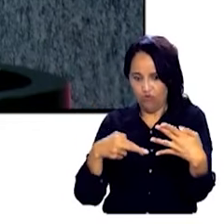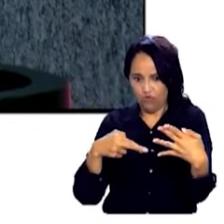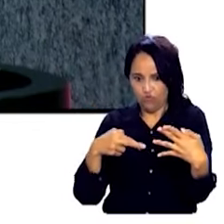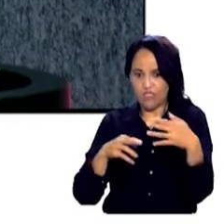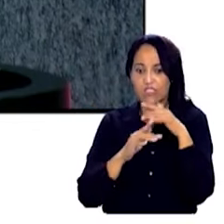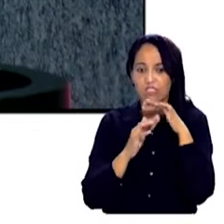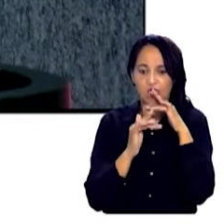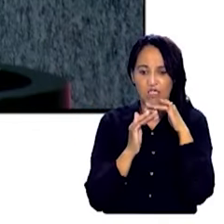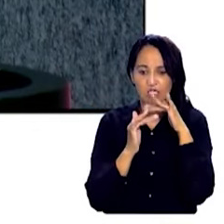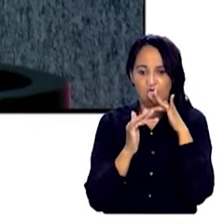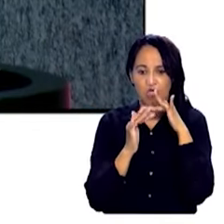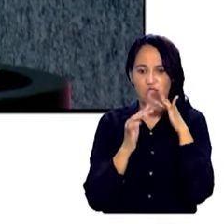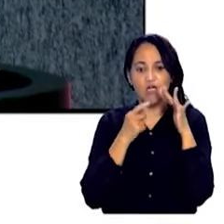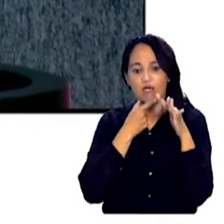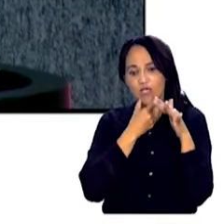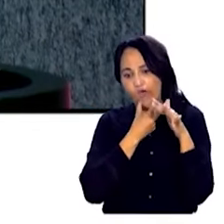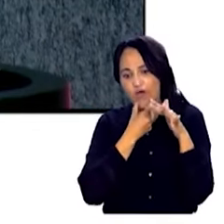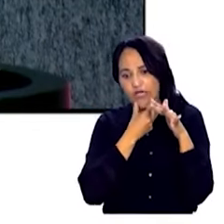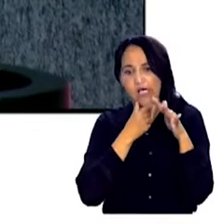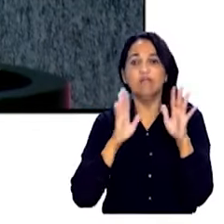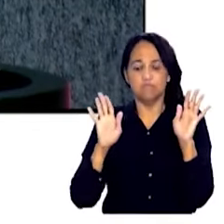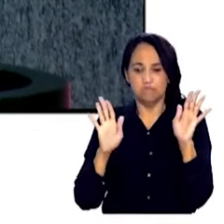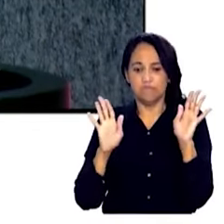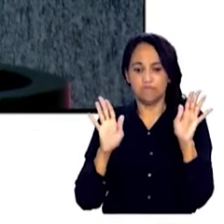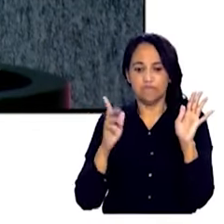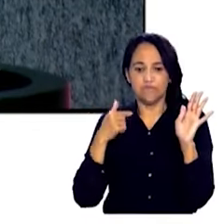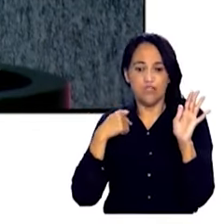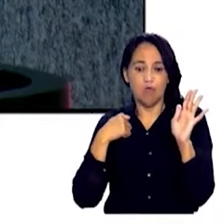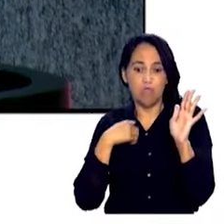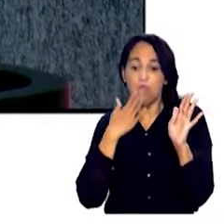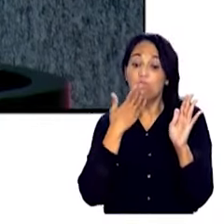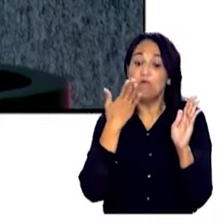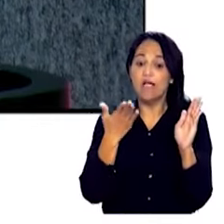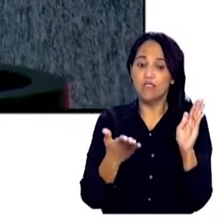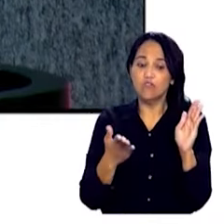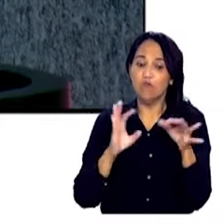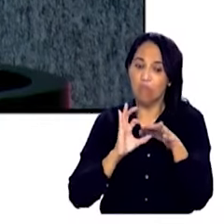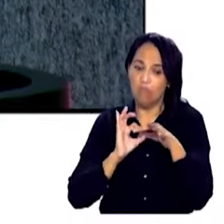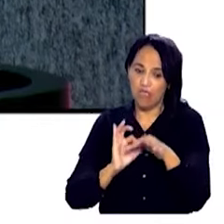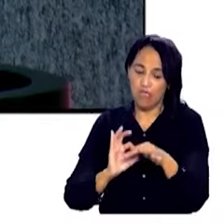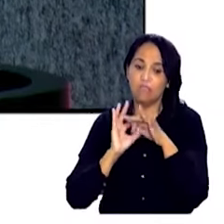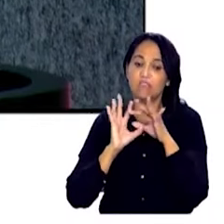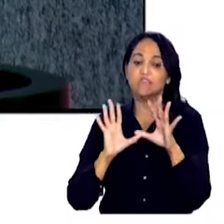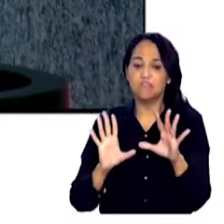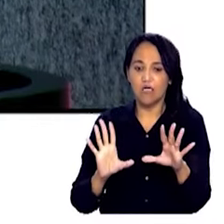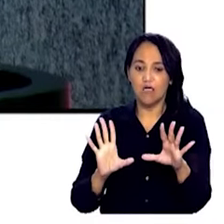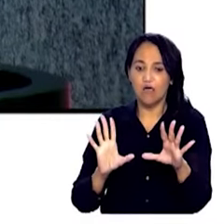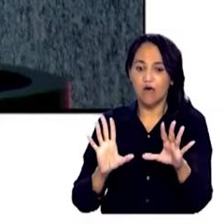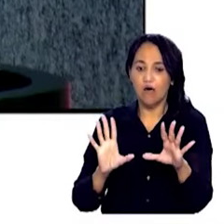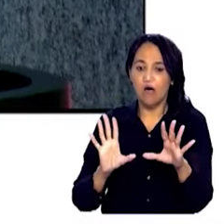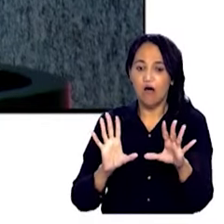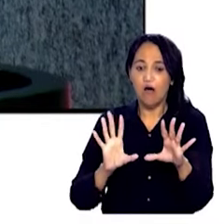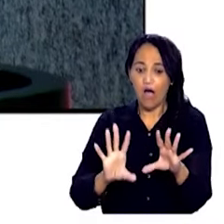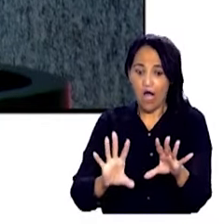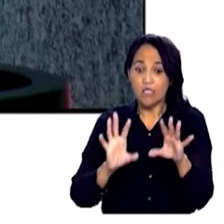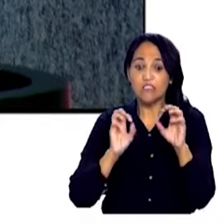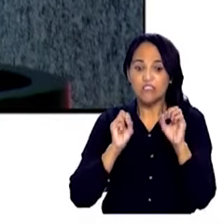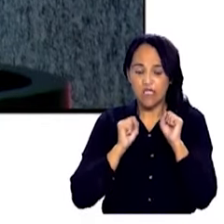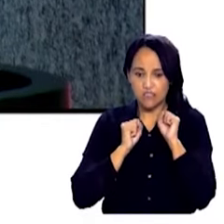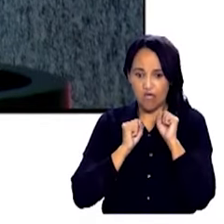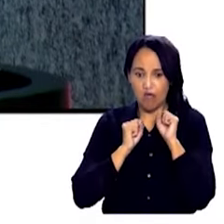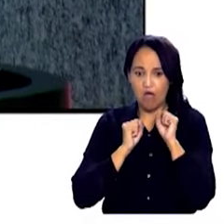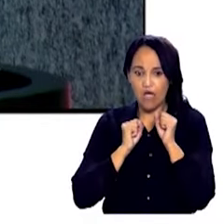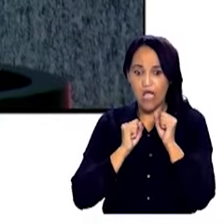Court na Inglaterra e tal eu eu peço p permissão para para apelar eu preciso fazer isso em 10 páginas no